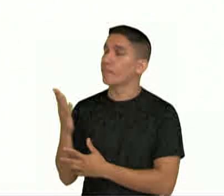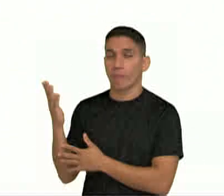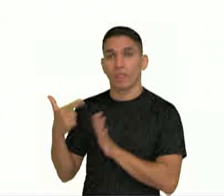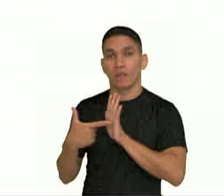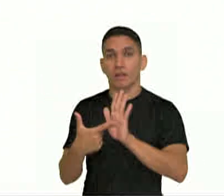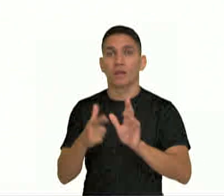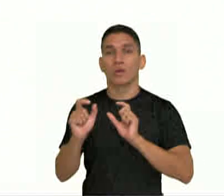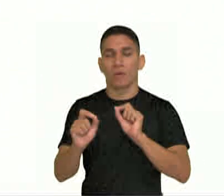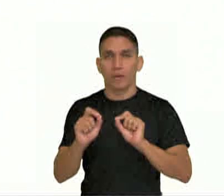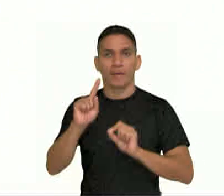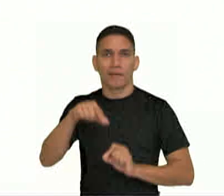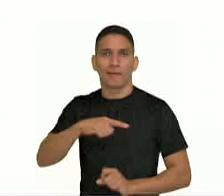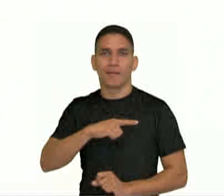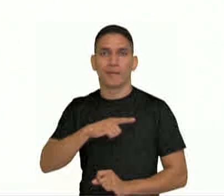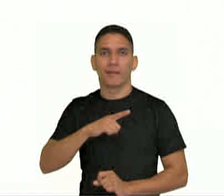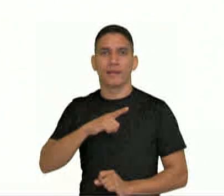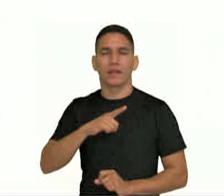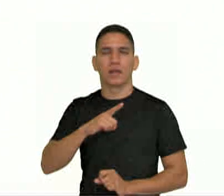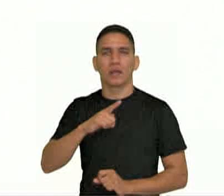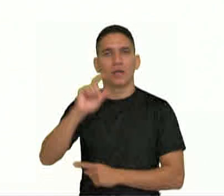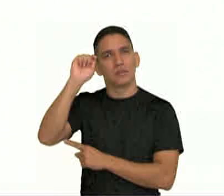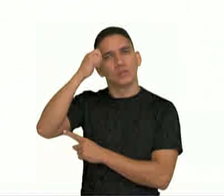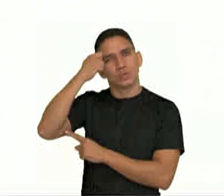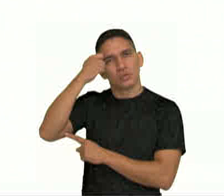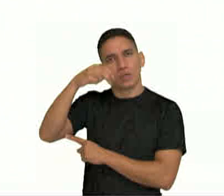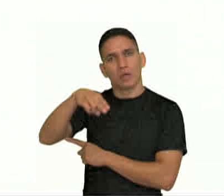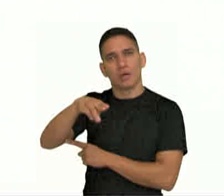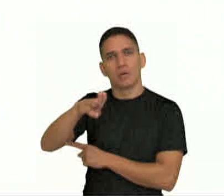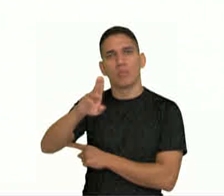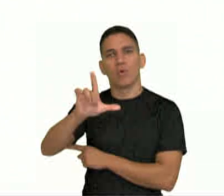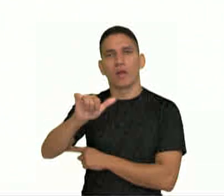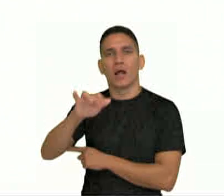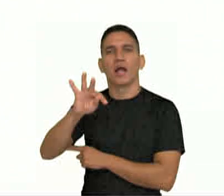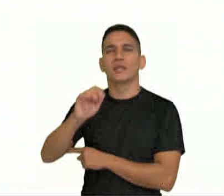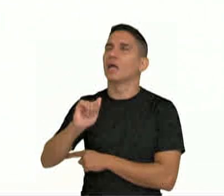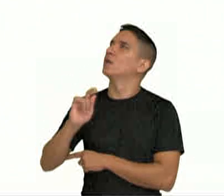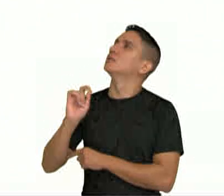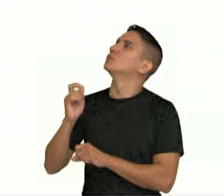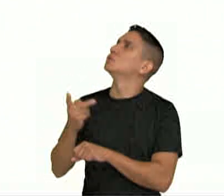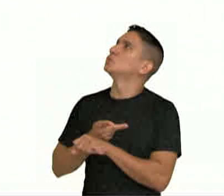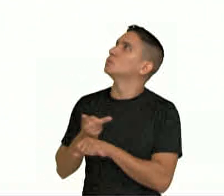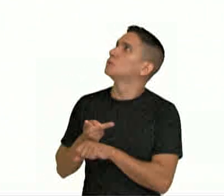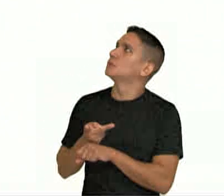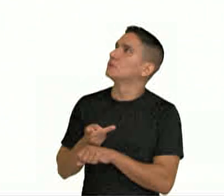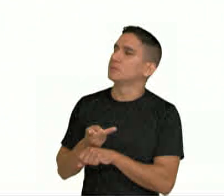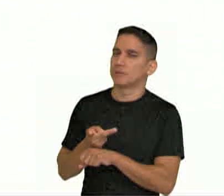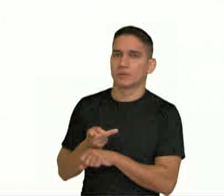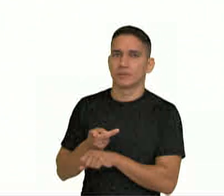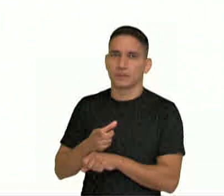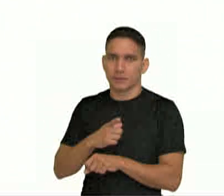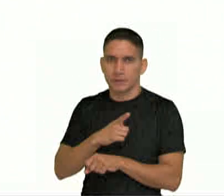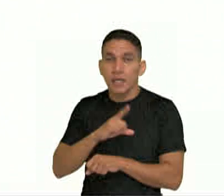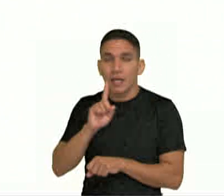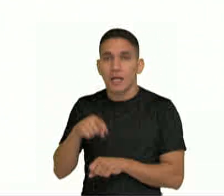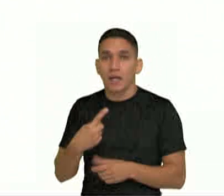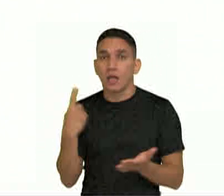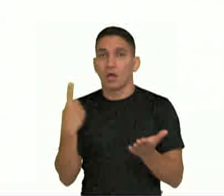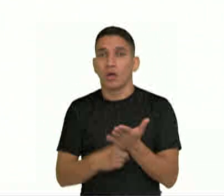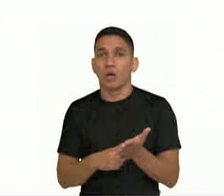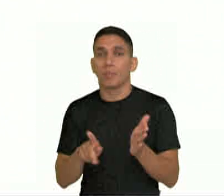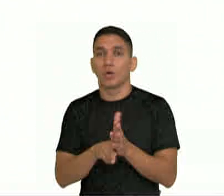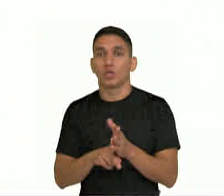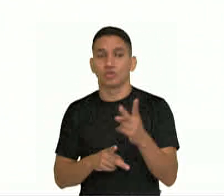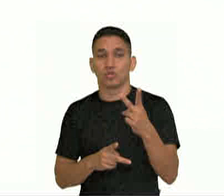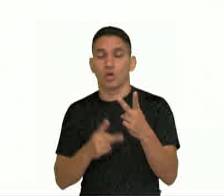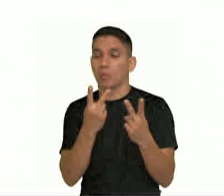é mulata, cadê? Supondo-se que a herança da cor de pele seja determinada por apenas 2